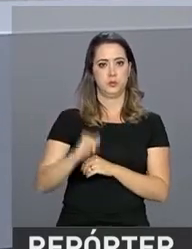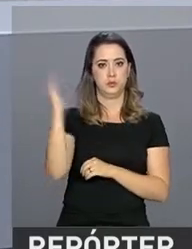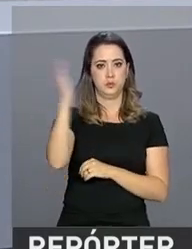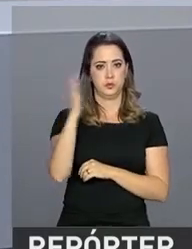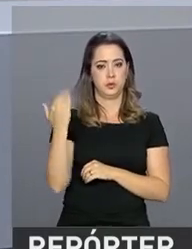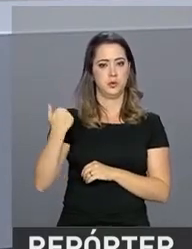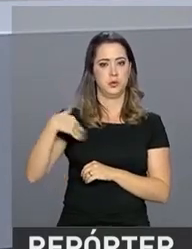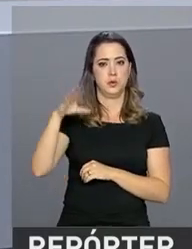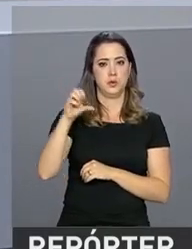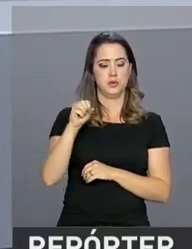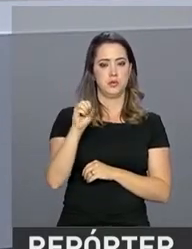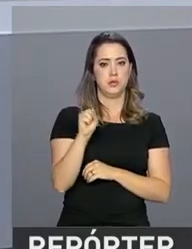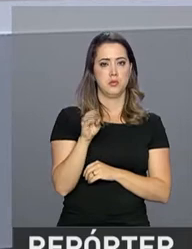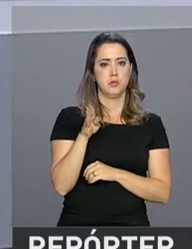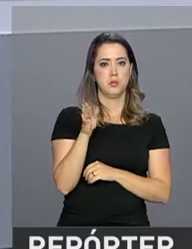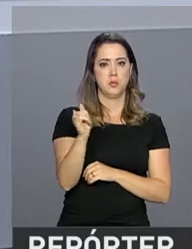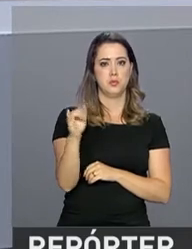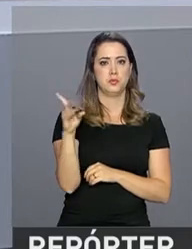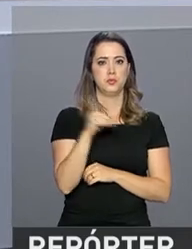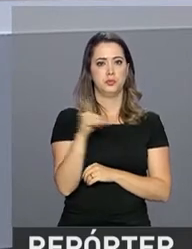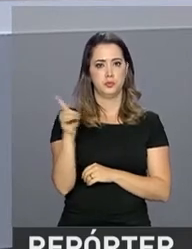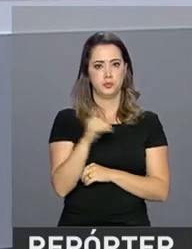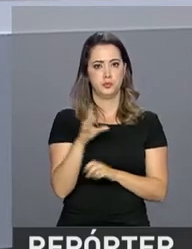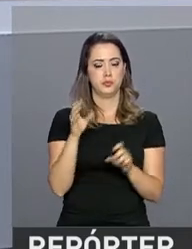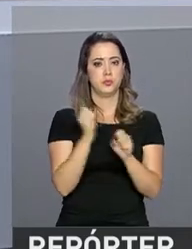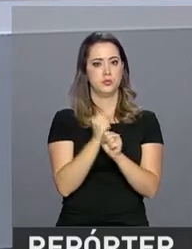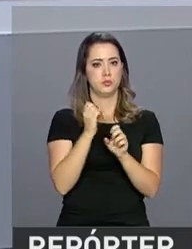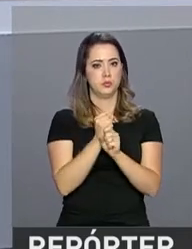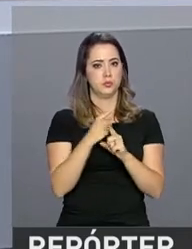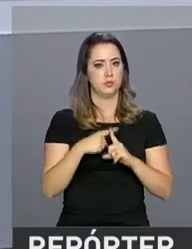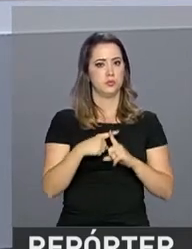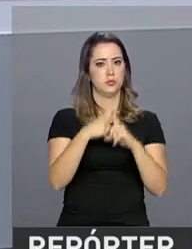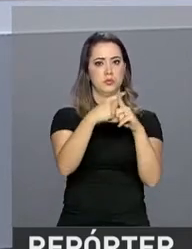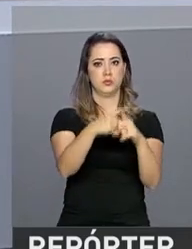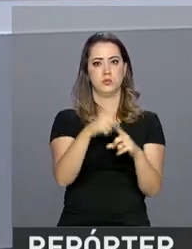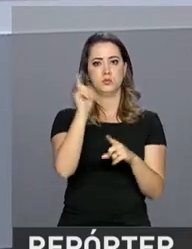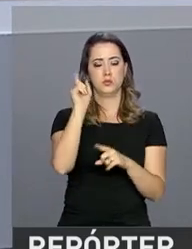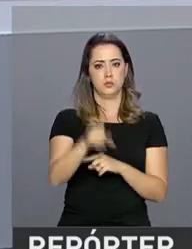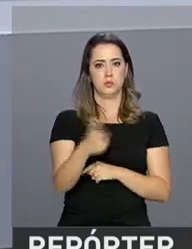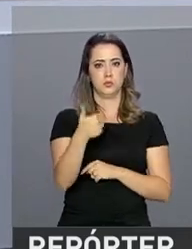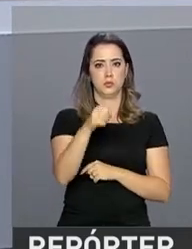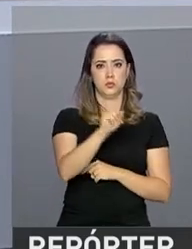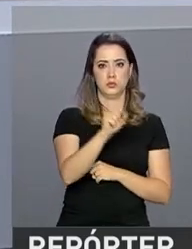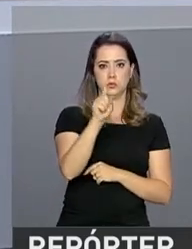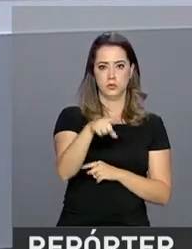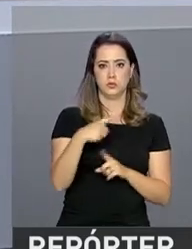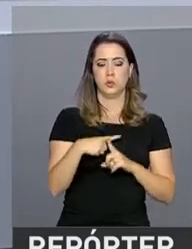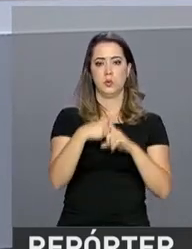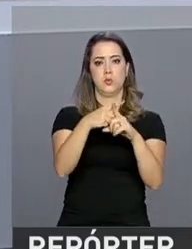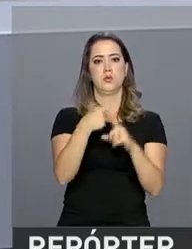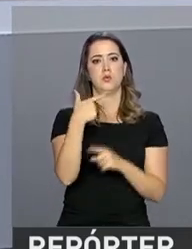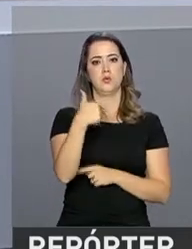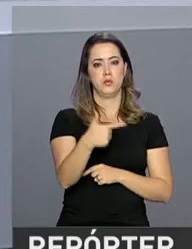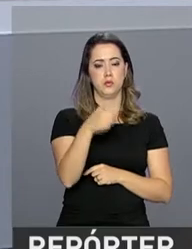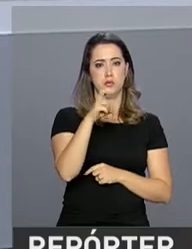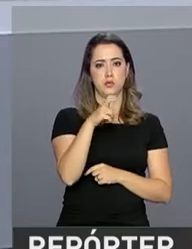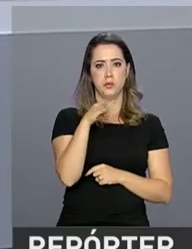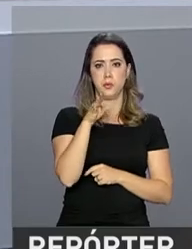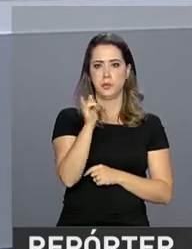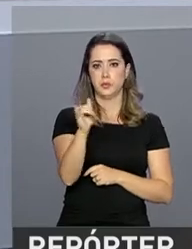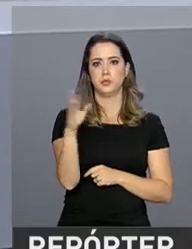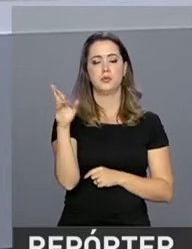ultrapassam os 98 bilhões de dólares o saldo da balança comercial em 2018 está positivo em mais de